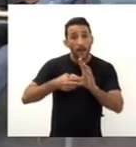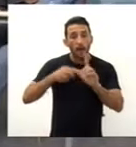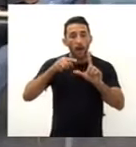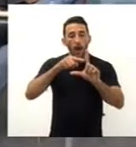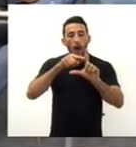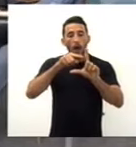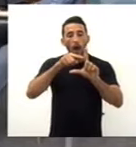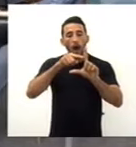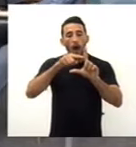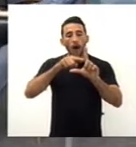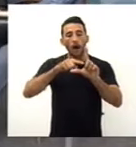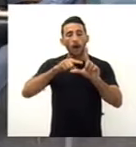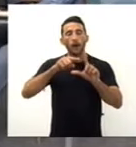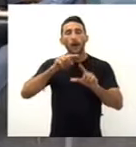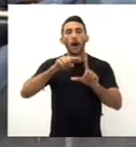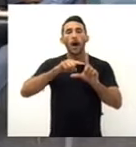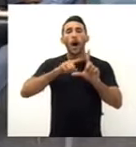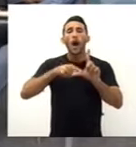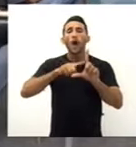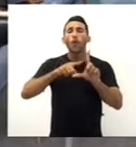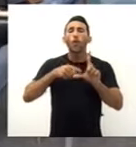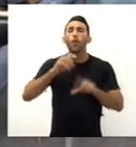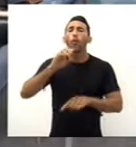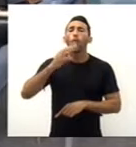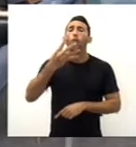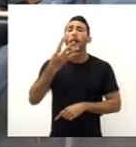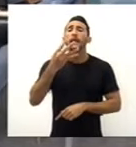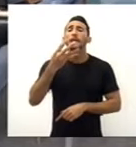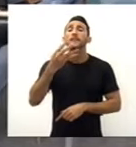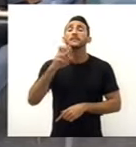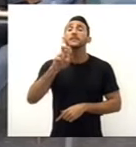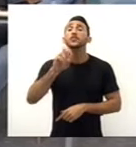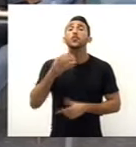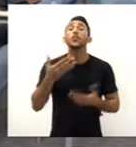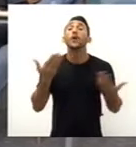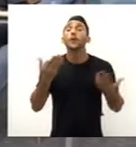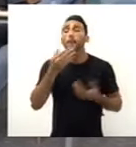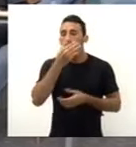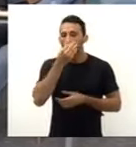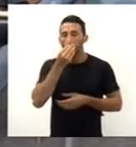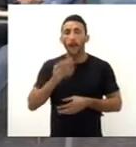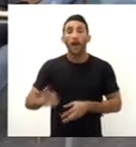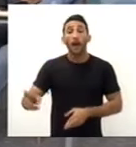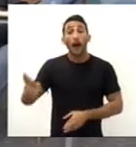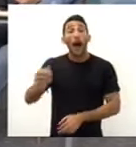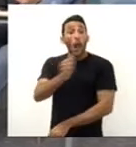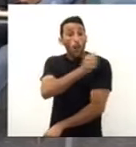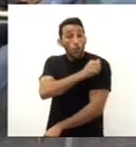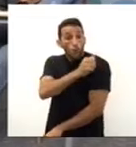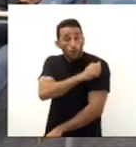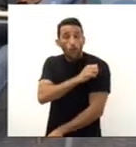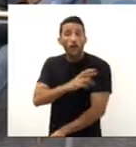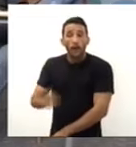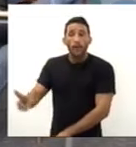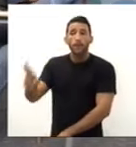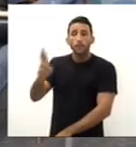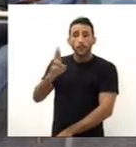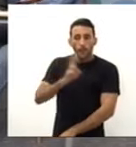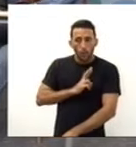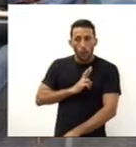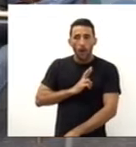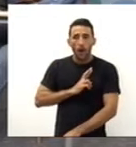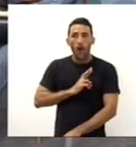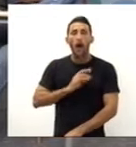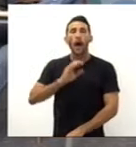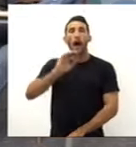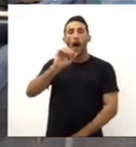algumas interações, a gente fica muito contente, agradecendo. Isso é bom. O estudante Antônio perguntou o seguinte: ângulo reto, essa